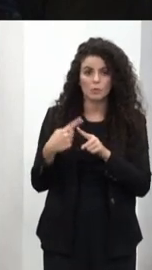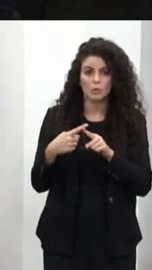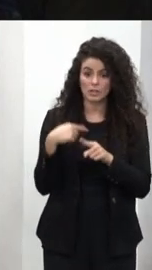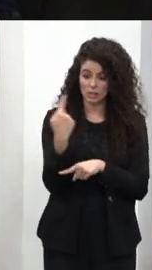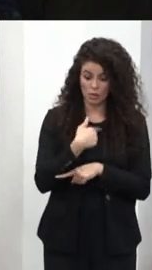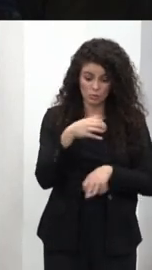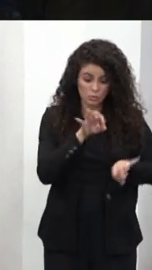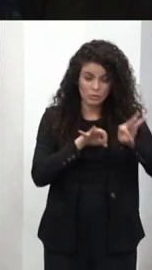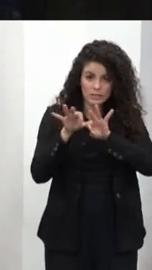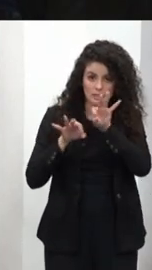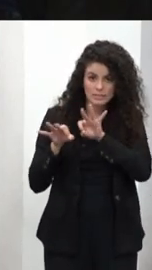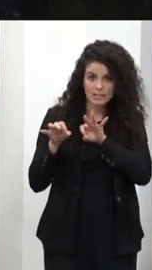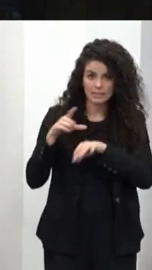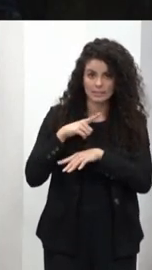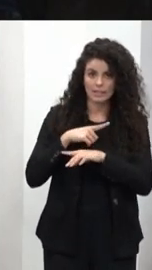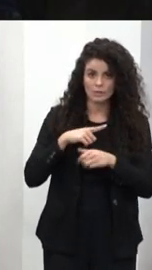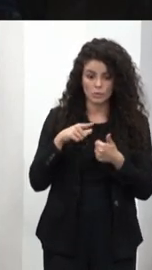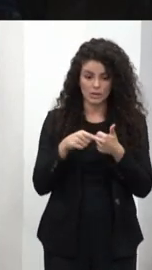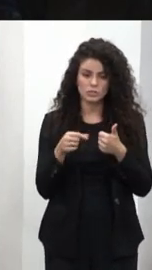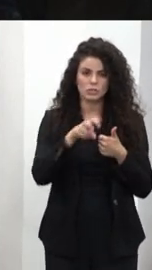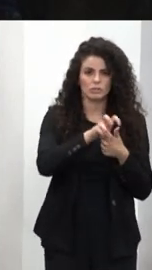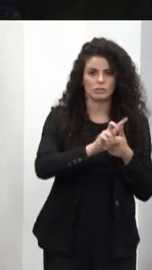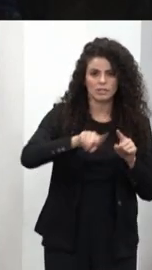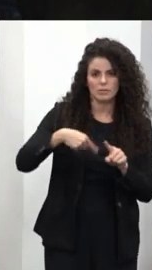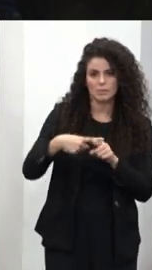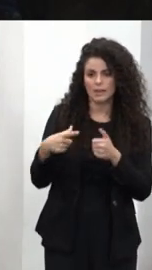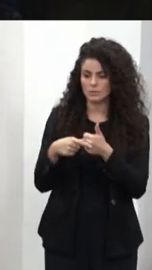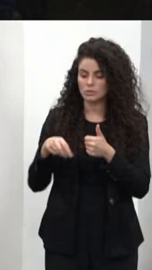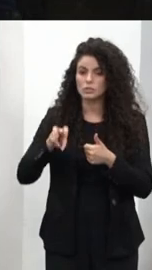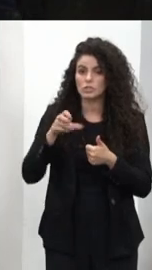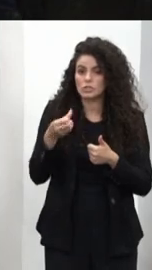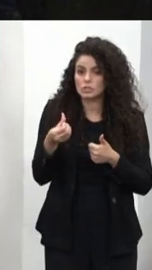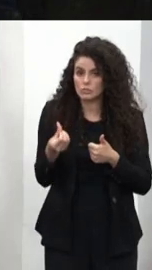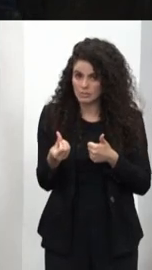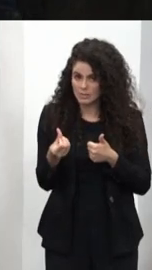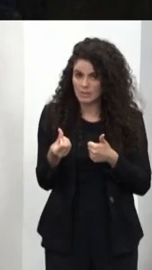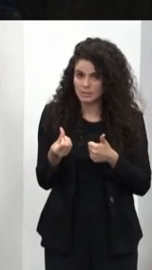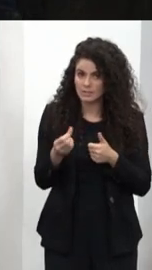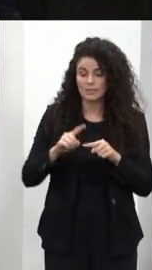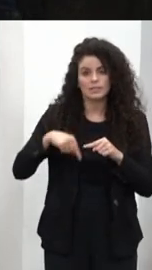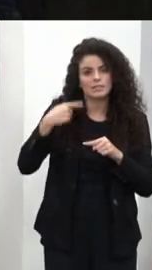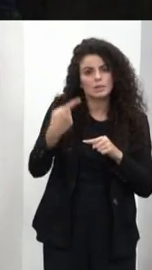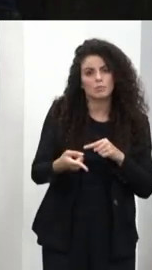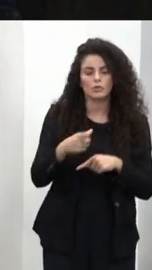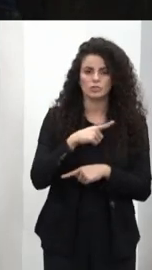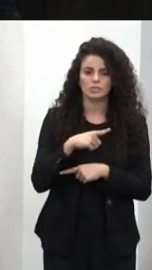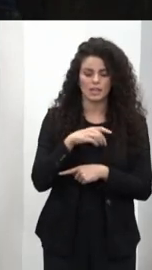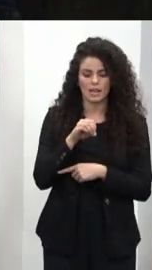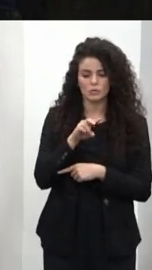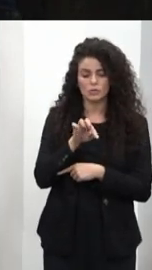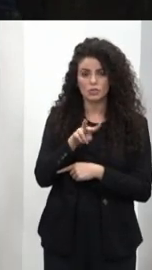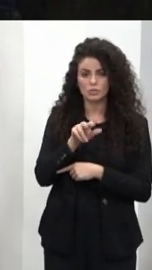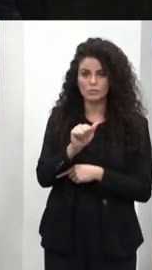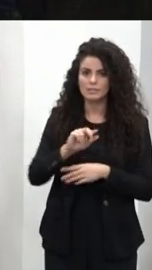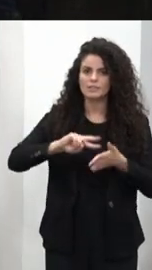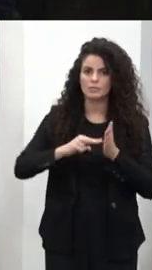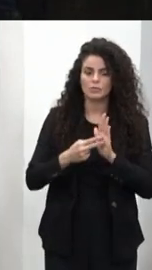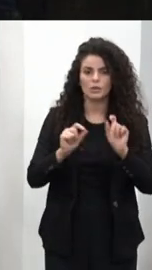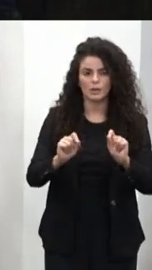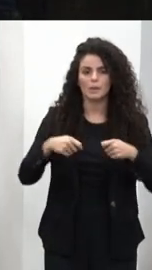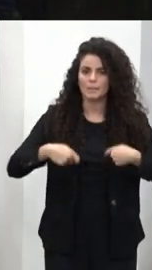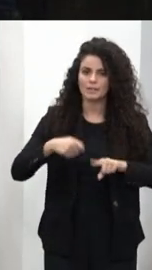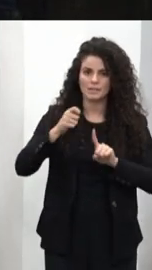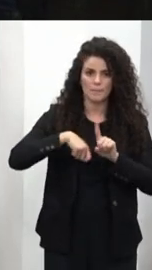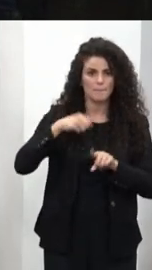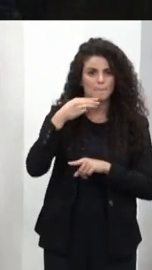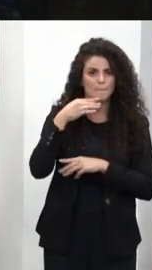pro artigo quinto e sexto da Lei Paulo Gustavo após as oitivas tem que ser em maio inserir planos de ação